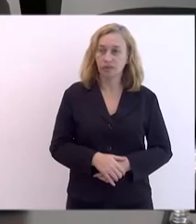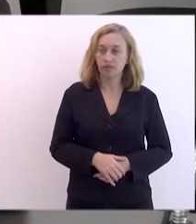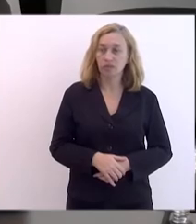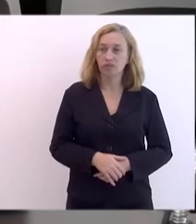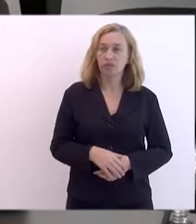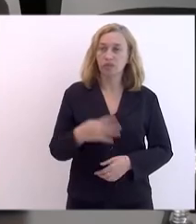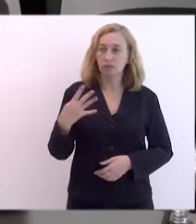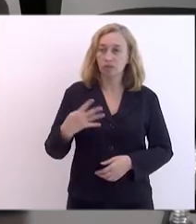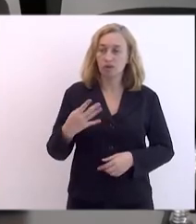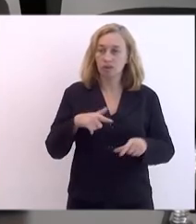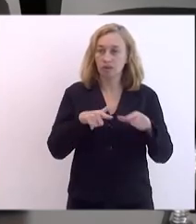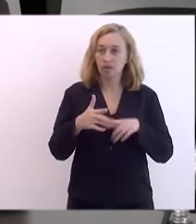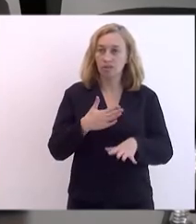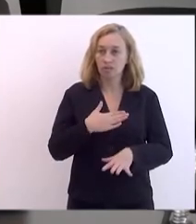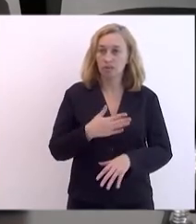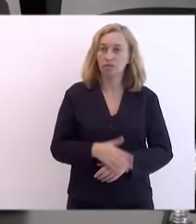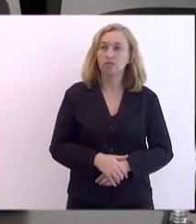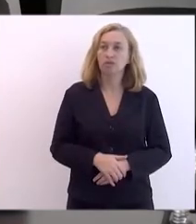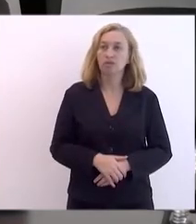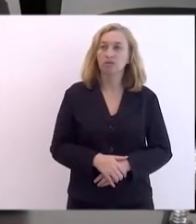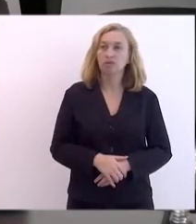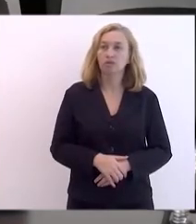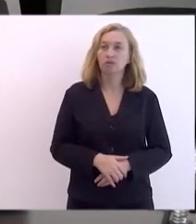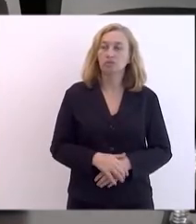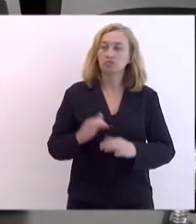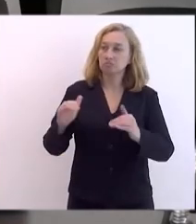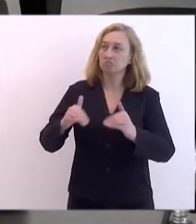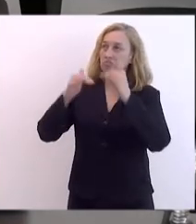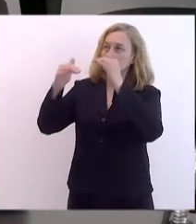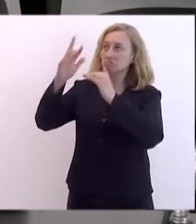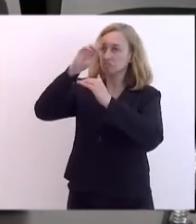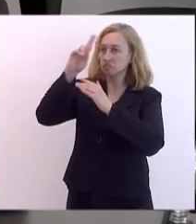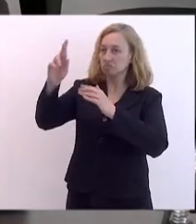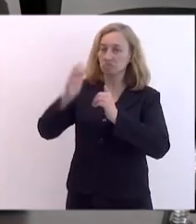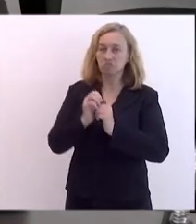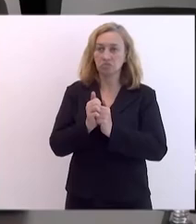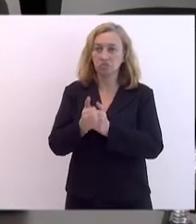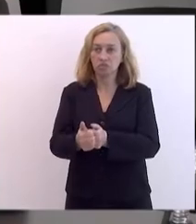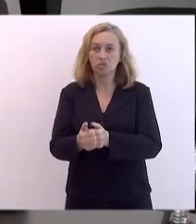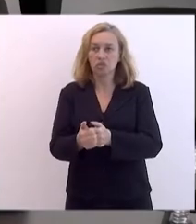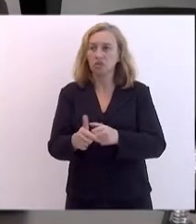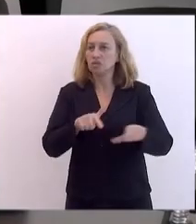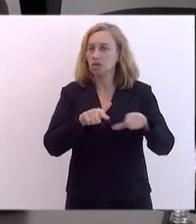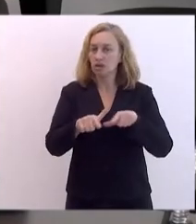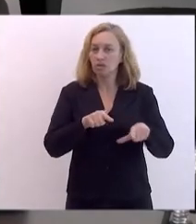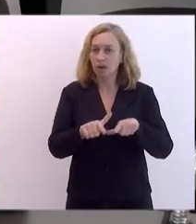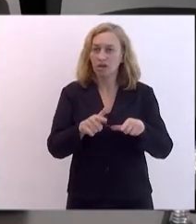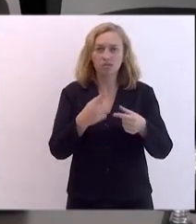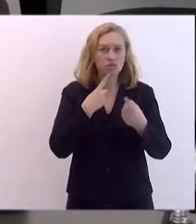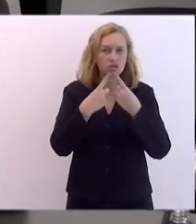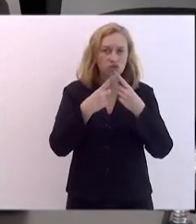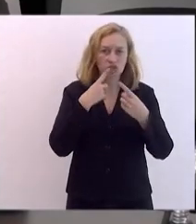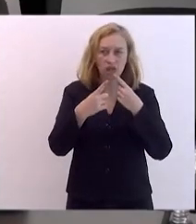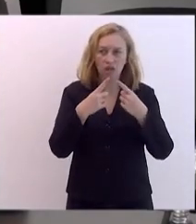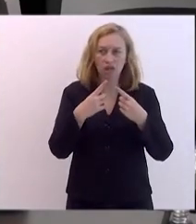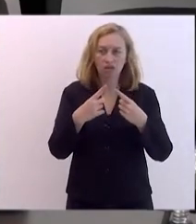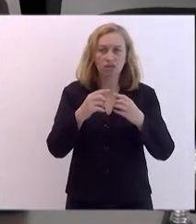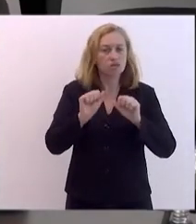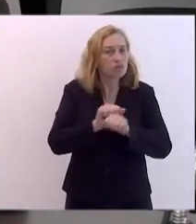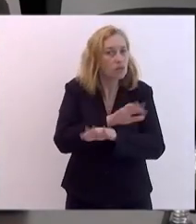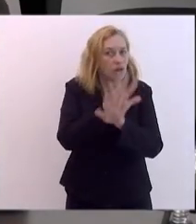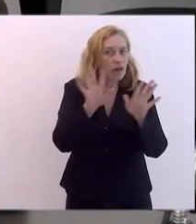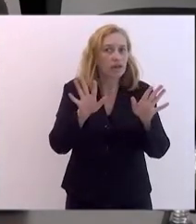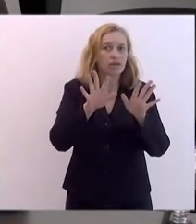né? Vossa Excelência conduz os trabalhos com o máximo de diálogo, com o máximo de